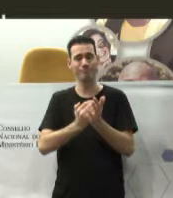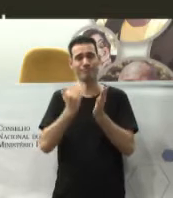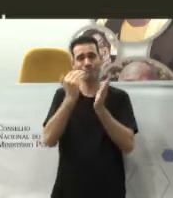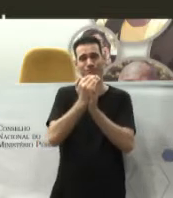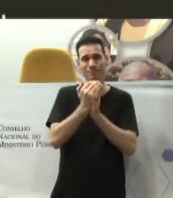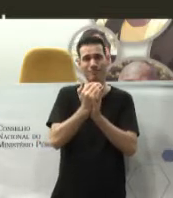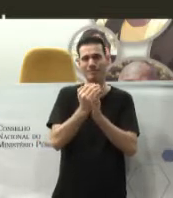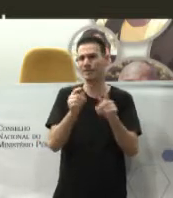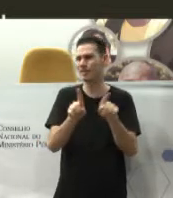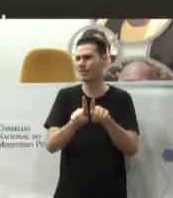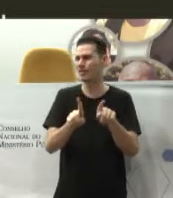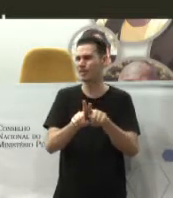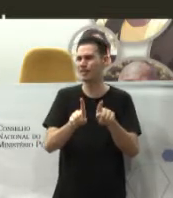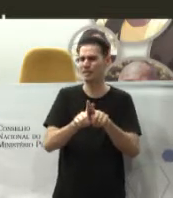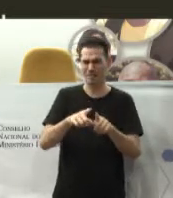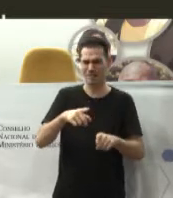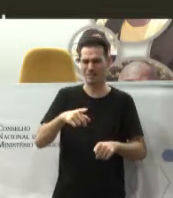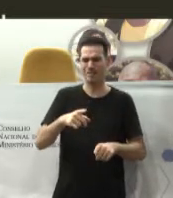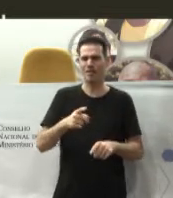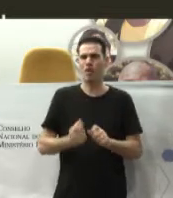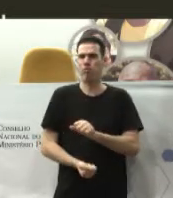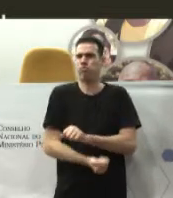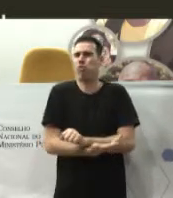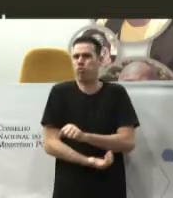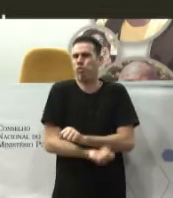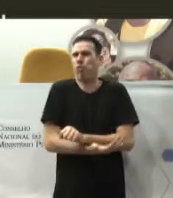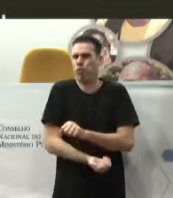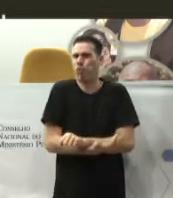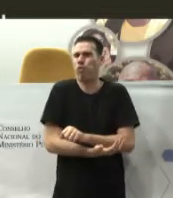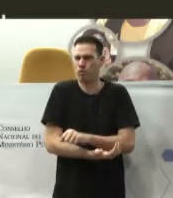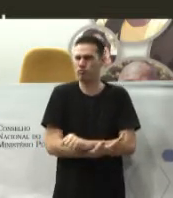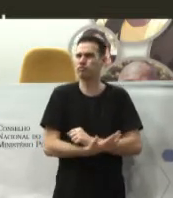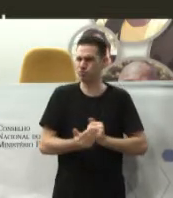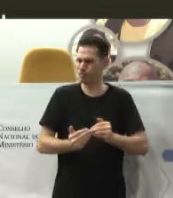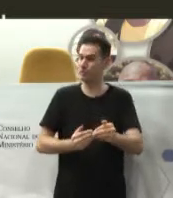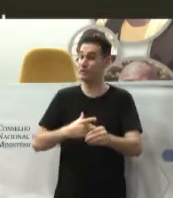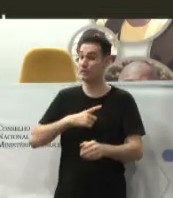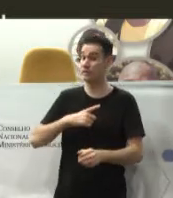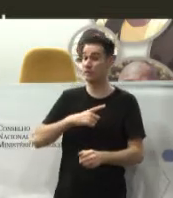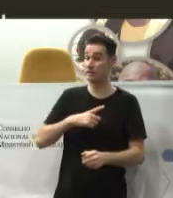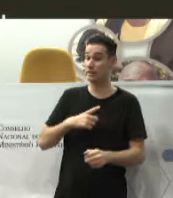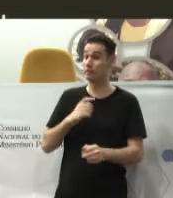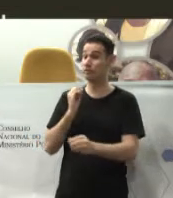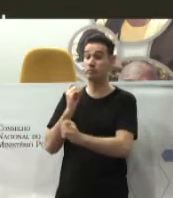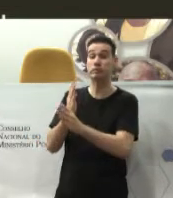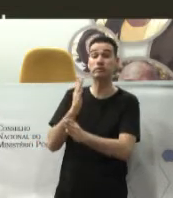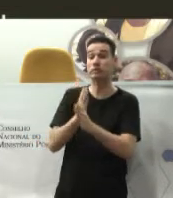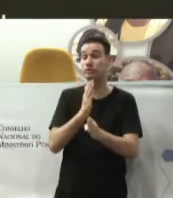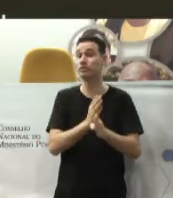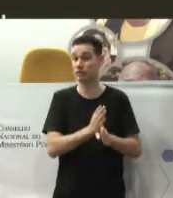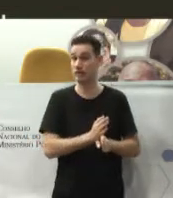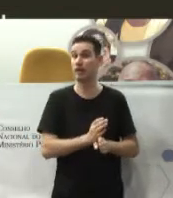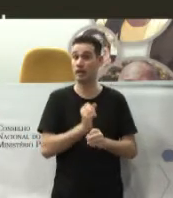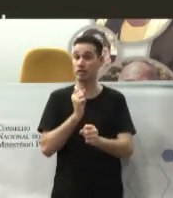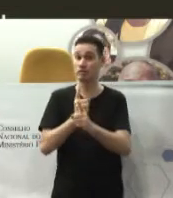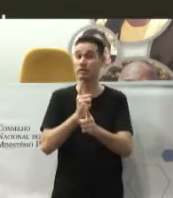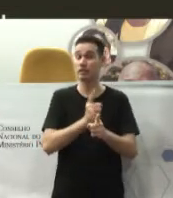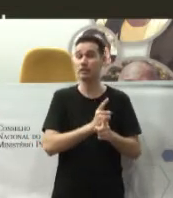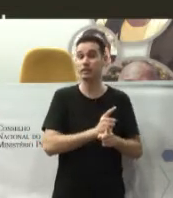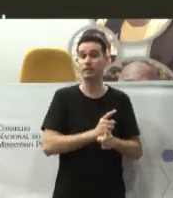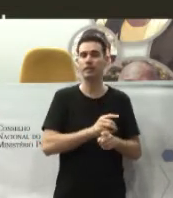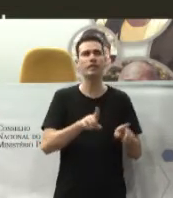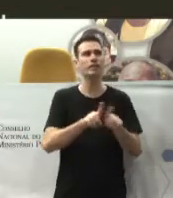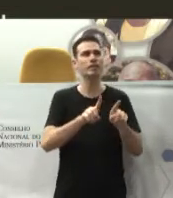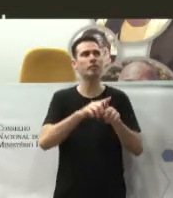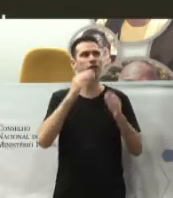de hospital, propina, começaram a surgir em audiência. E também é o problema que todos lidam com saúde pública,